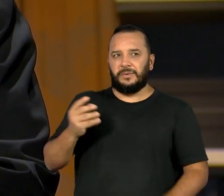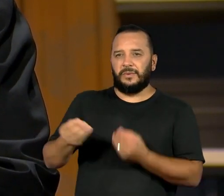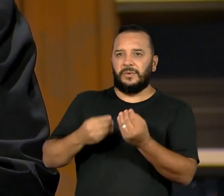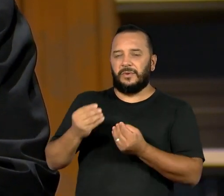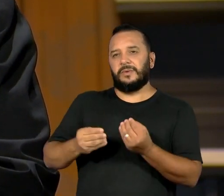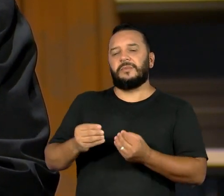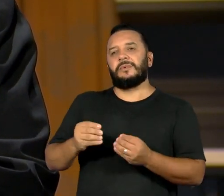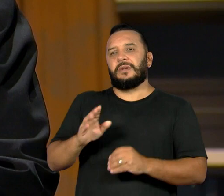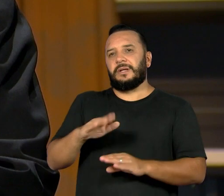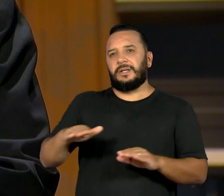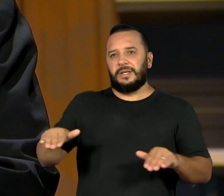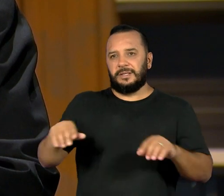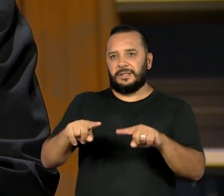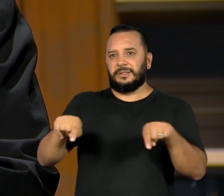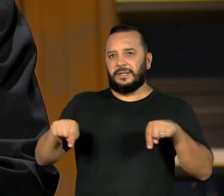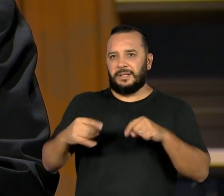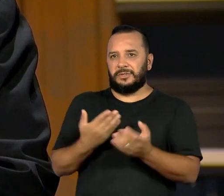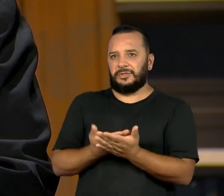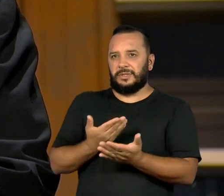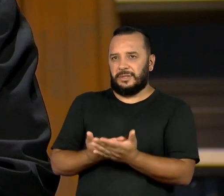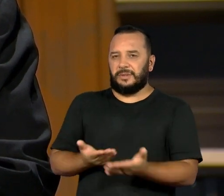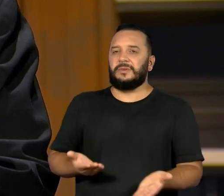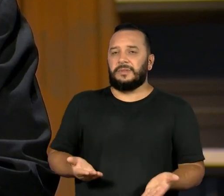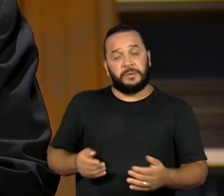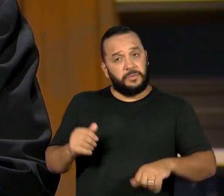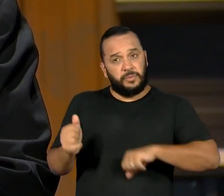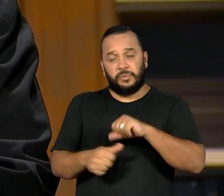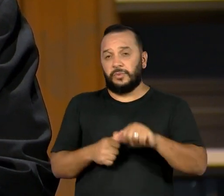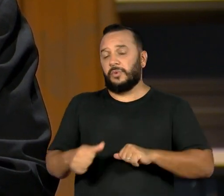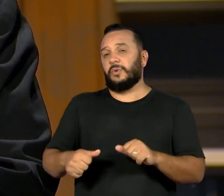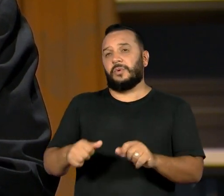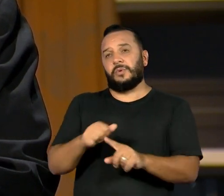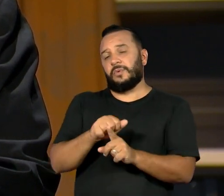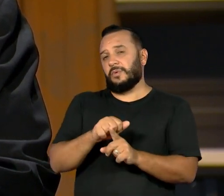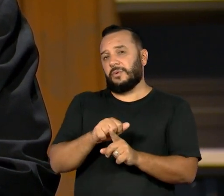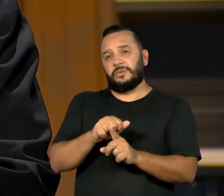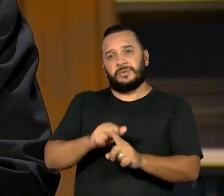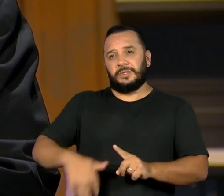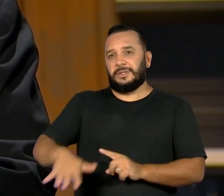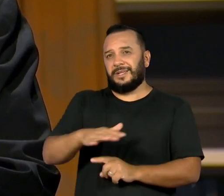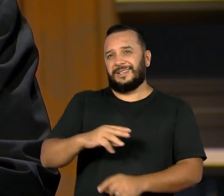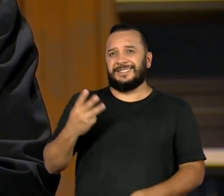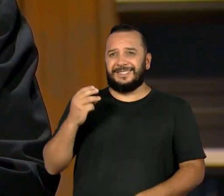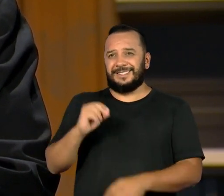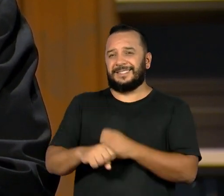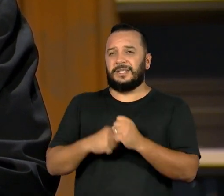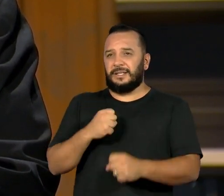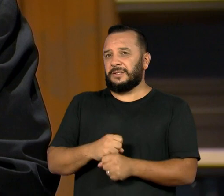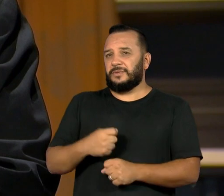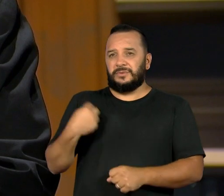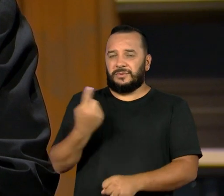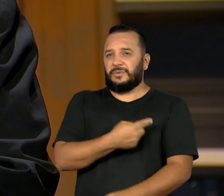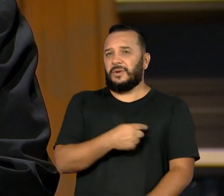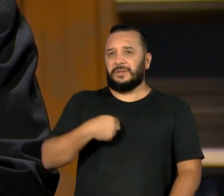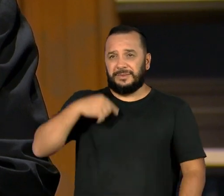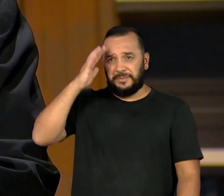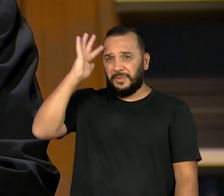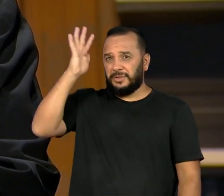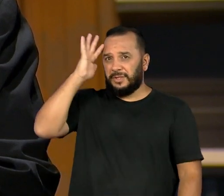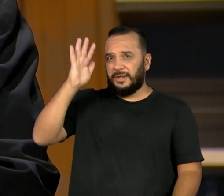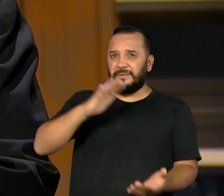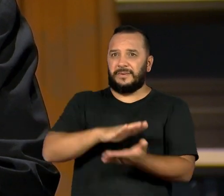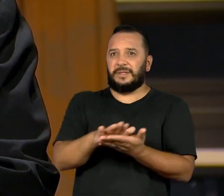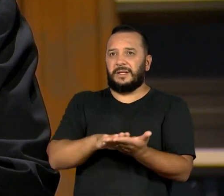aula comum. E isso mudou no mundo, tá? Né? A gente olha 30 anos, era inimaginável